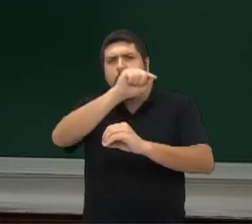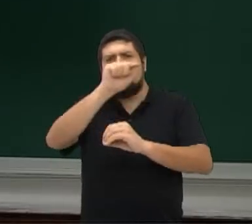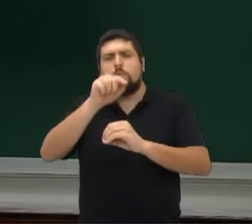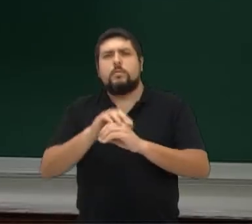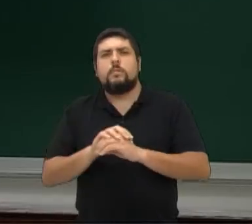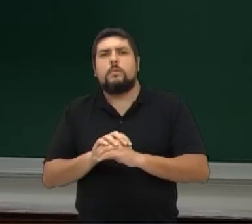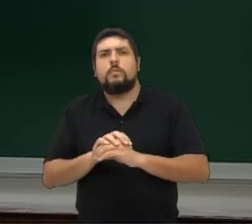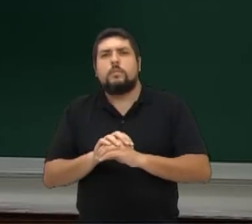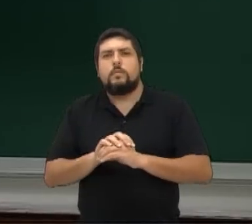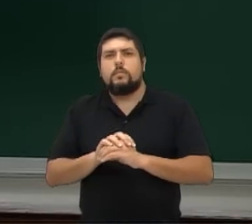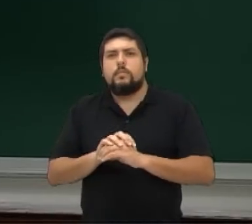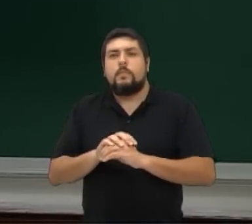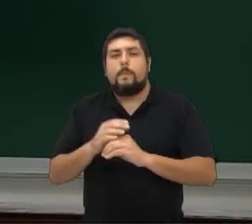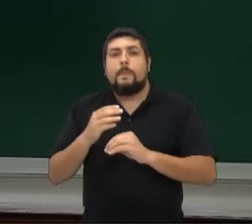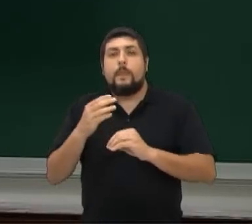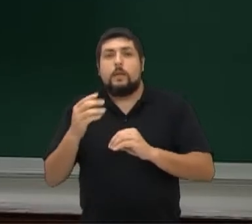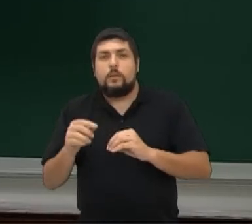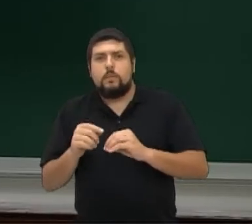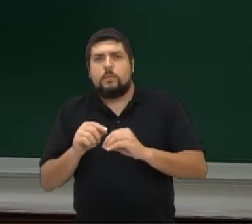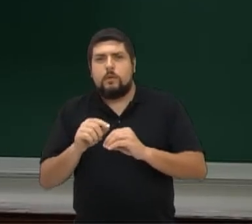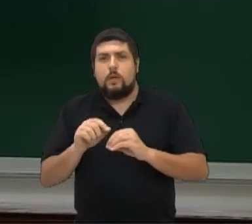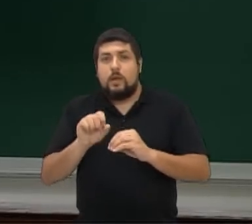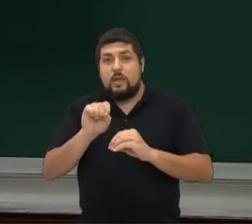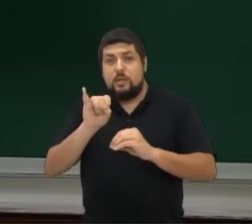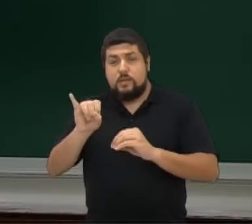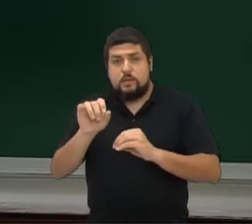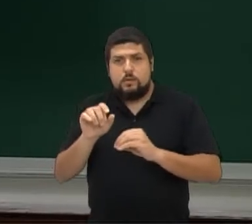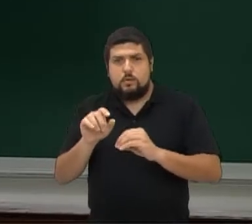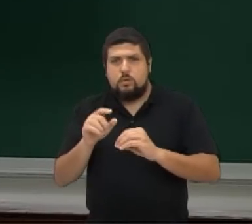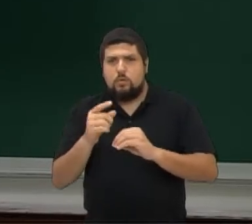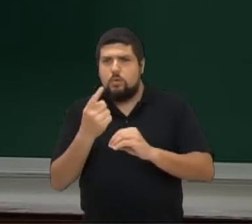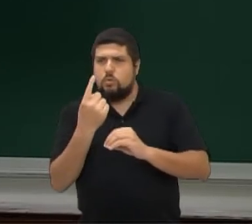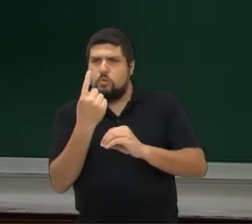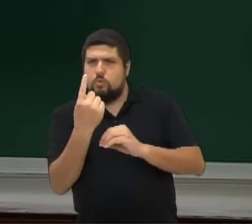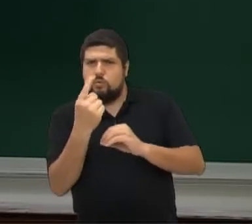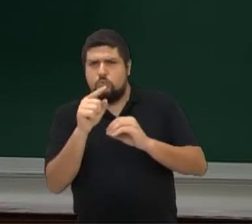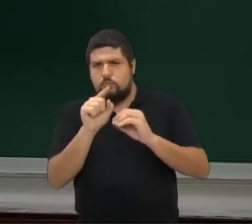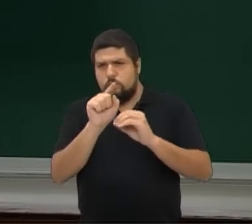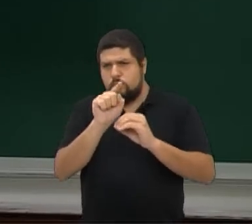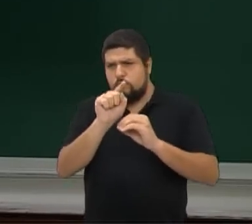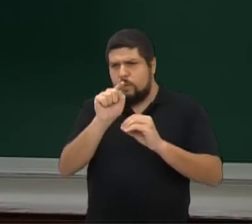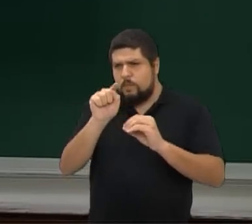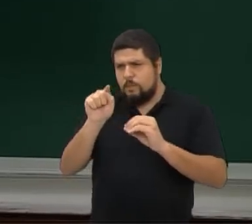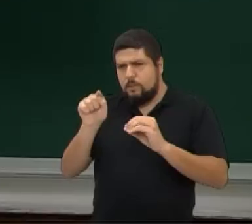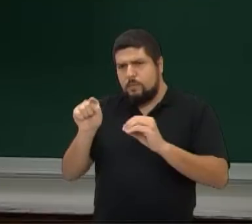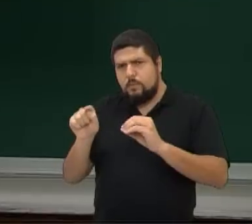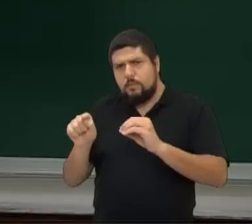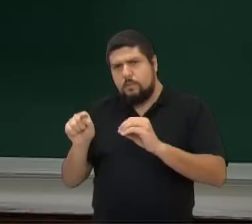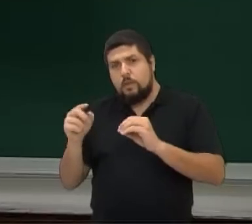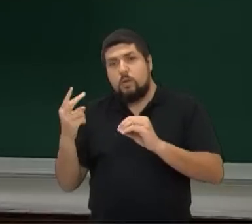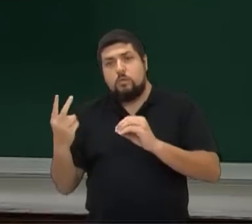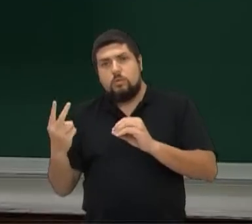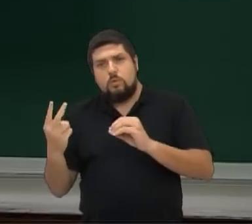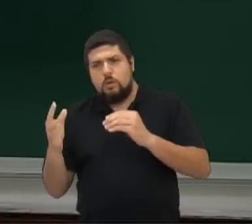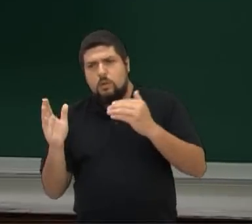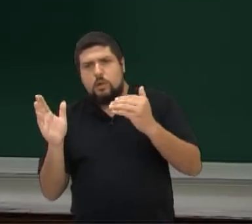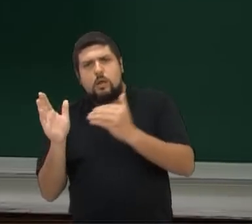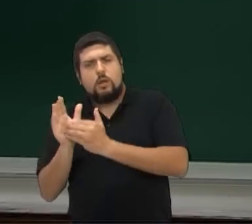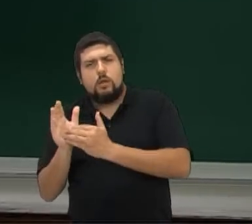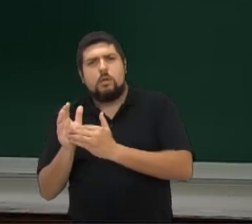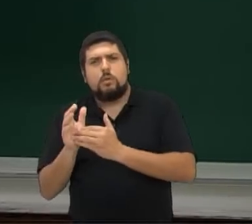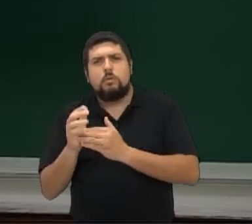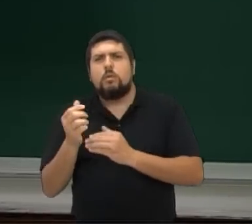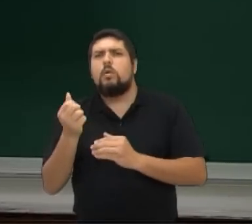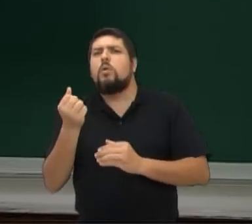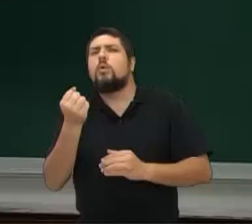ponteiro do minuto vai andar quando ele sai do número 1 e vai até o número 2, ok? Aí você